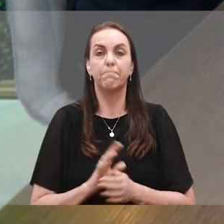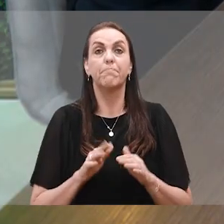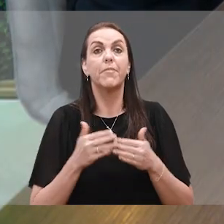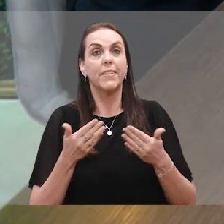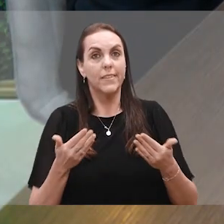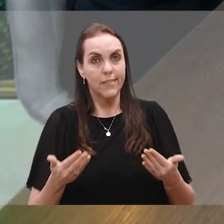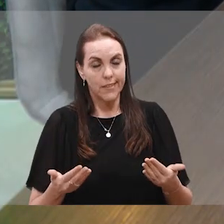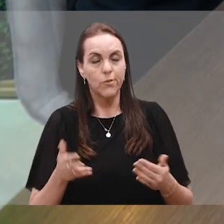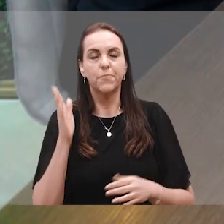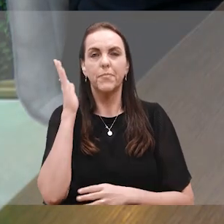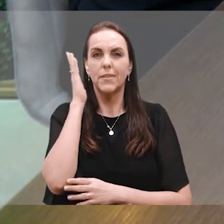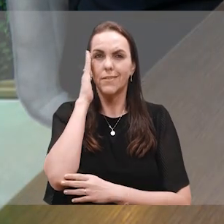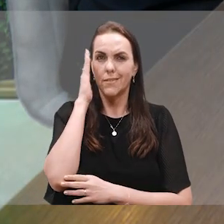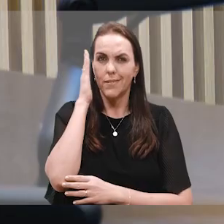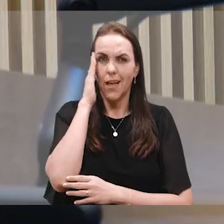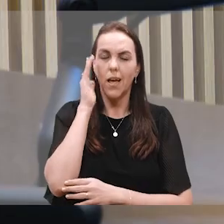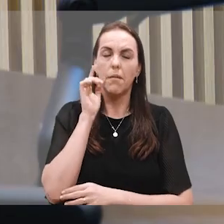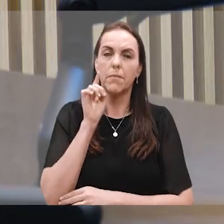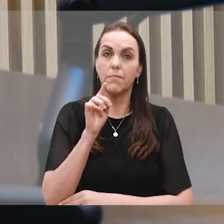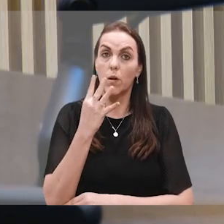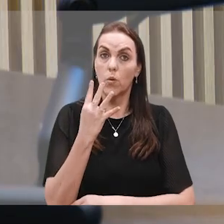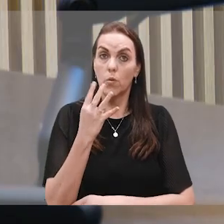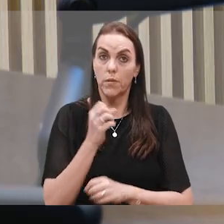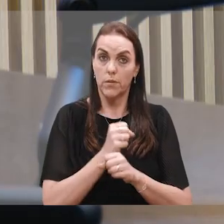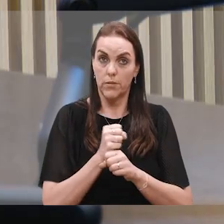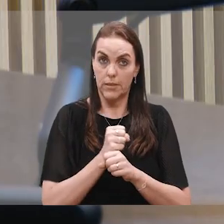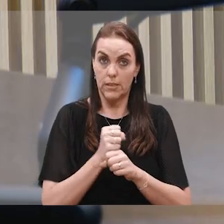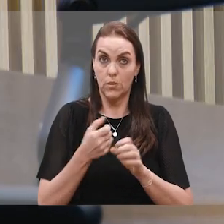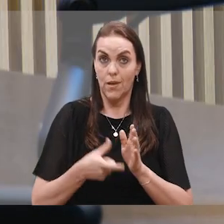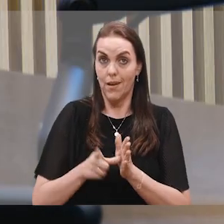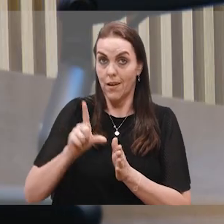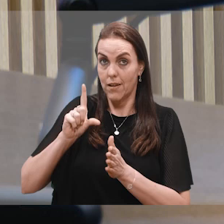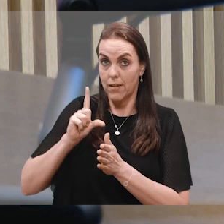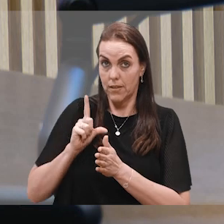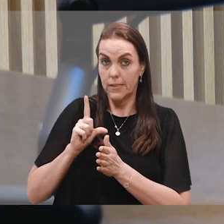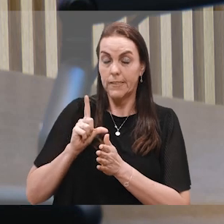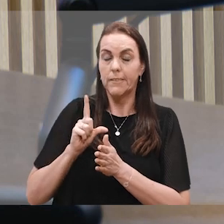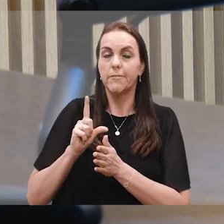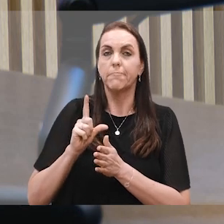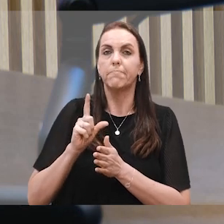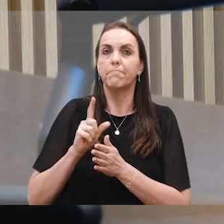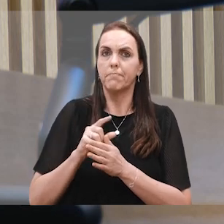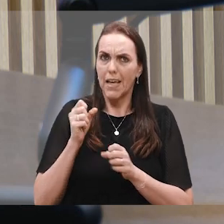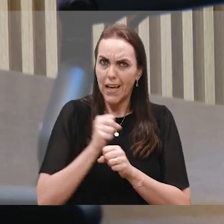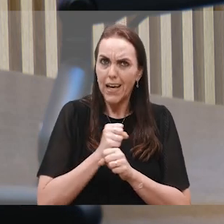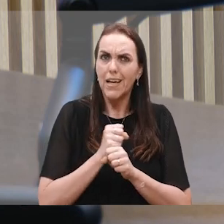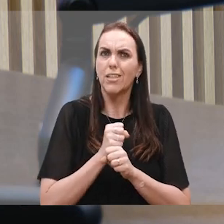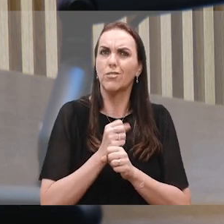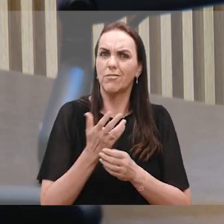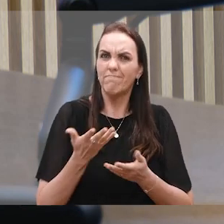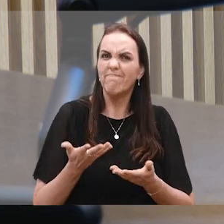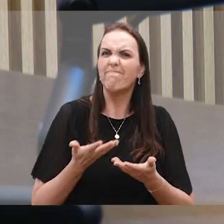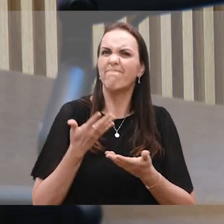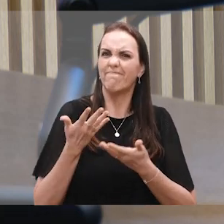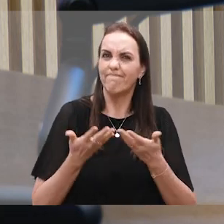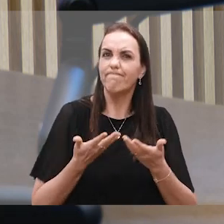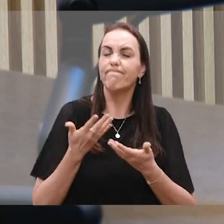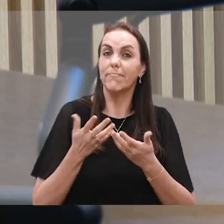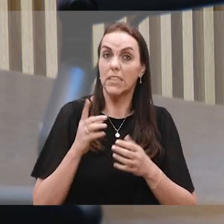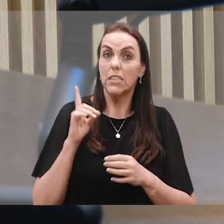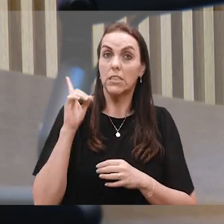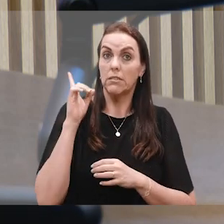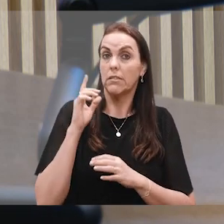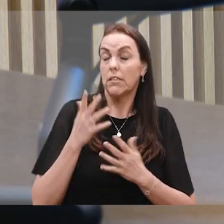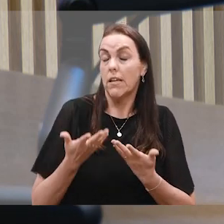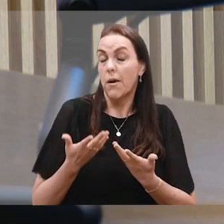é, sabe que esses 4 anos anteriores, né, foram anos meio